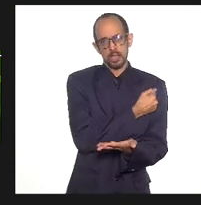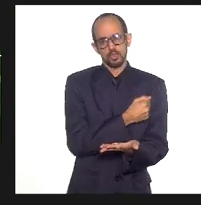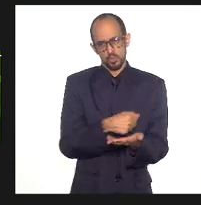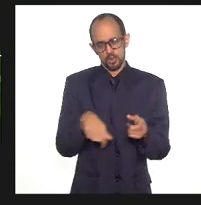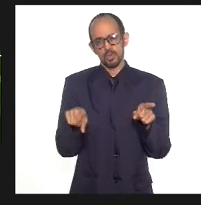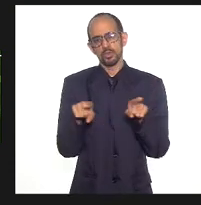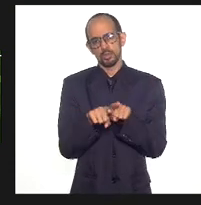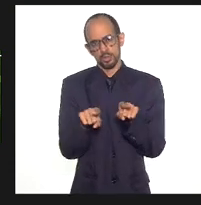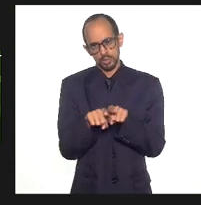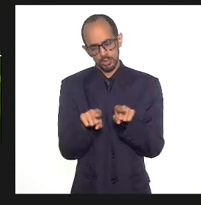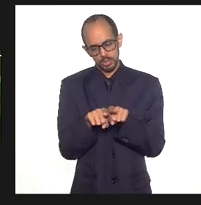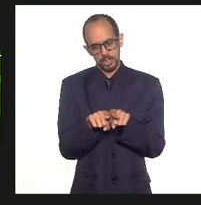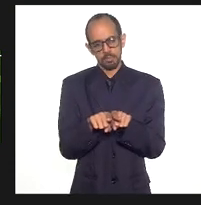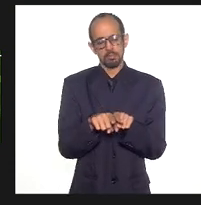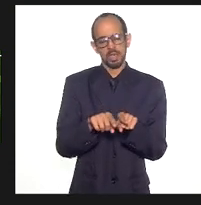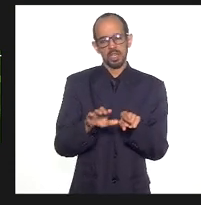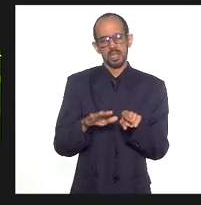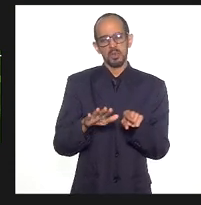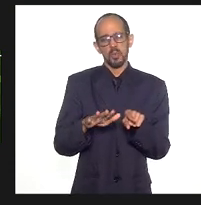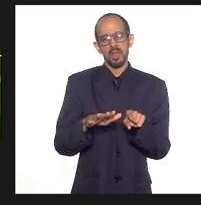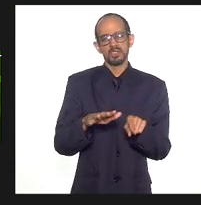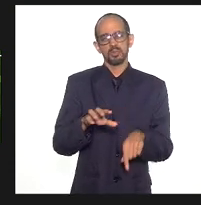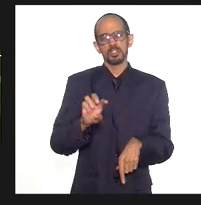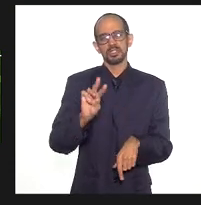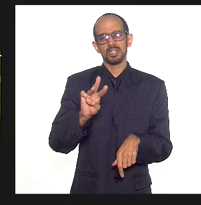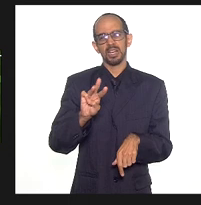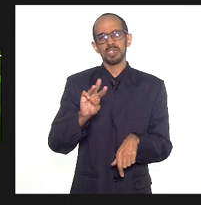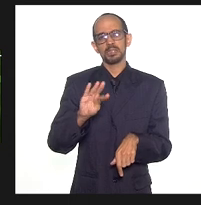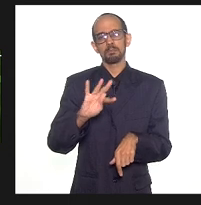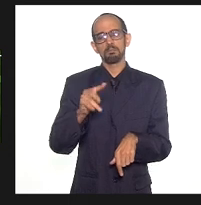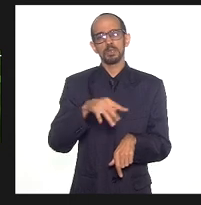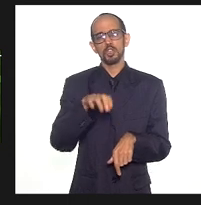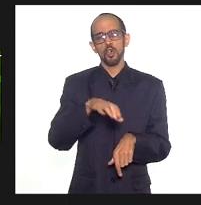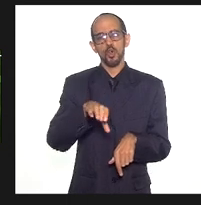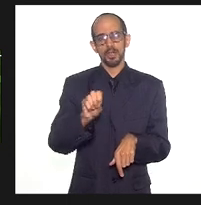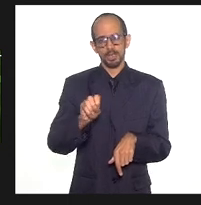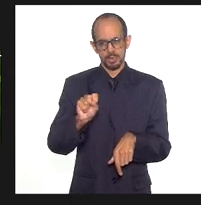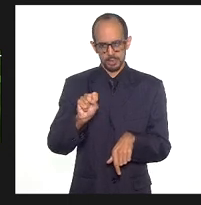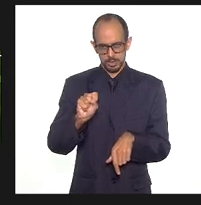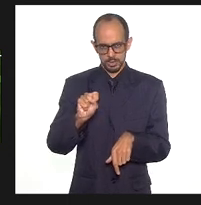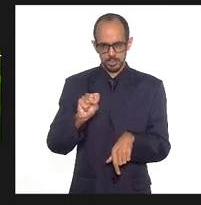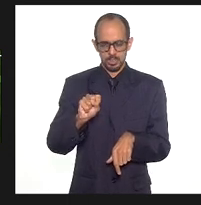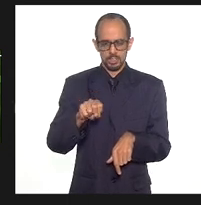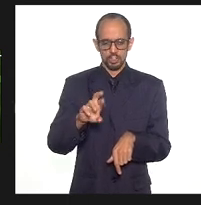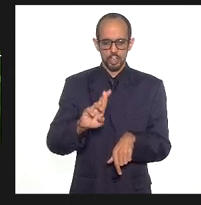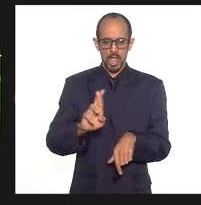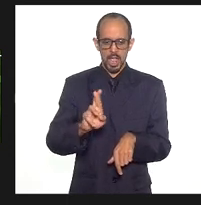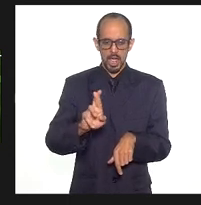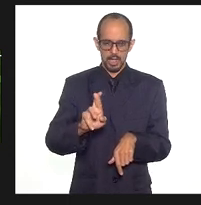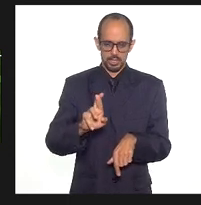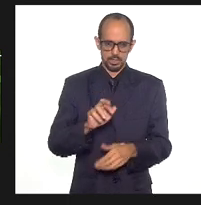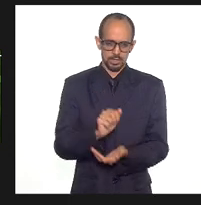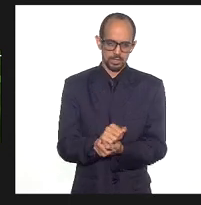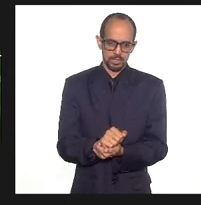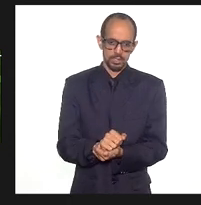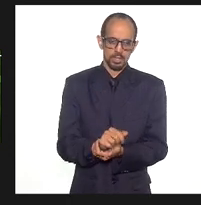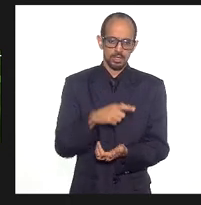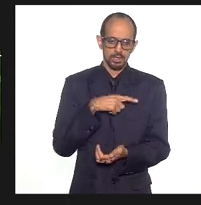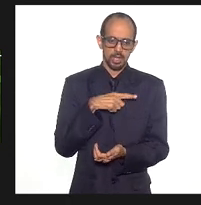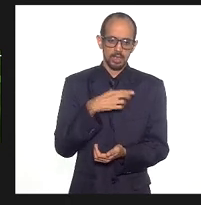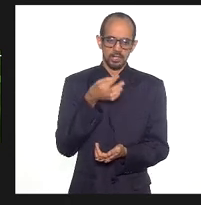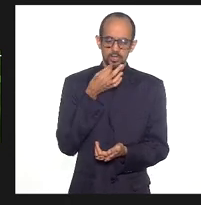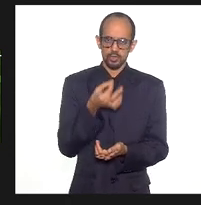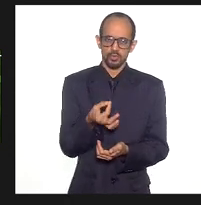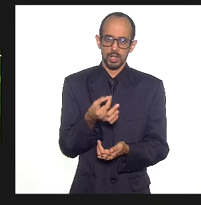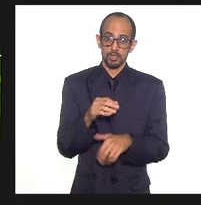devida de quase 3 bilhões de reais, 2,89, basicamente justificado aí pelo aumento